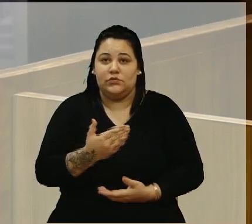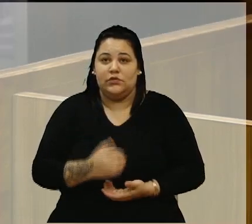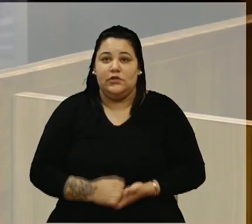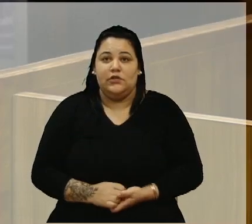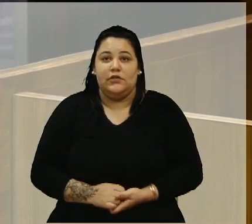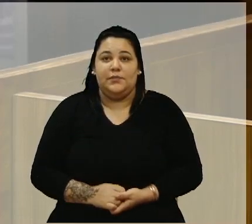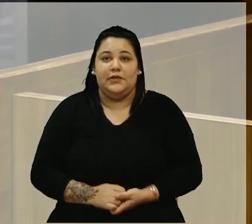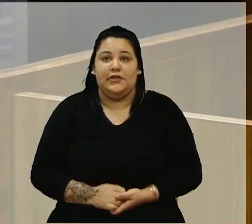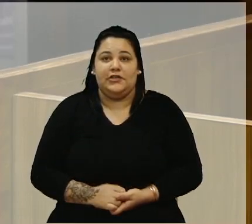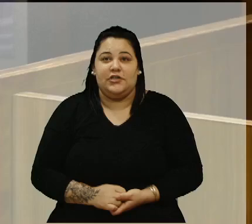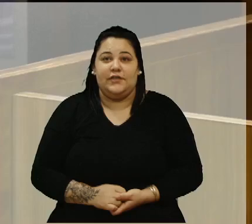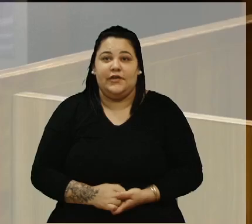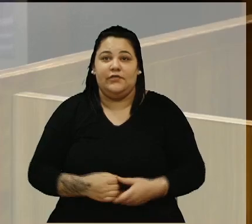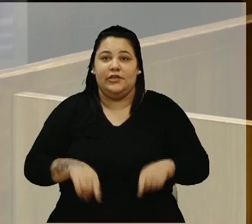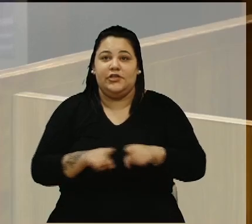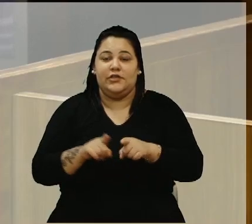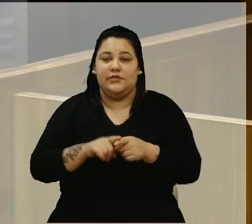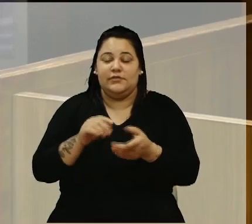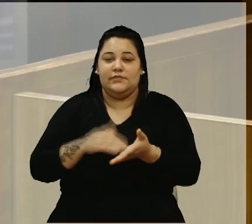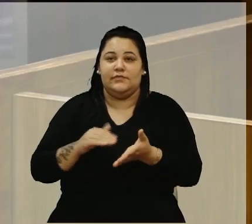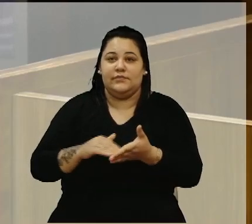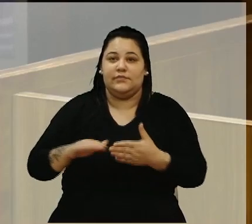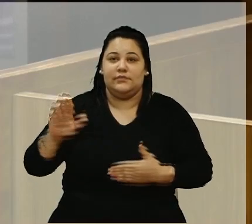se comprometeu.